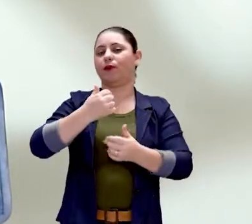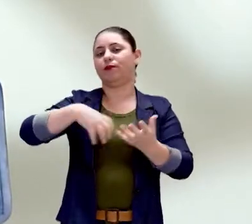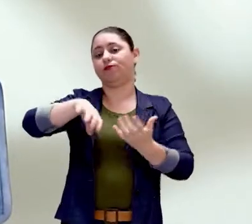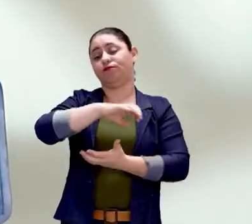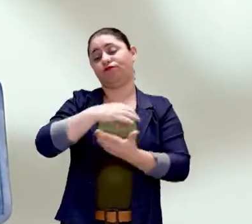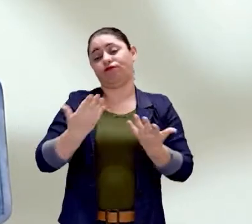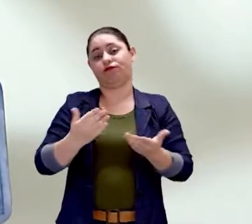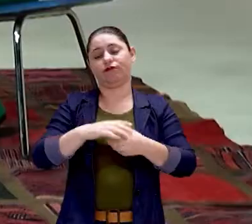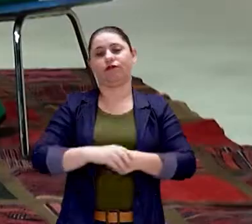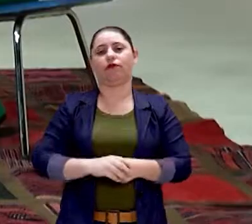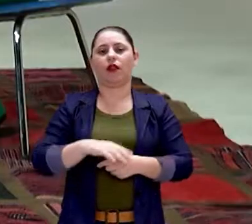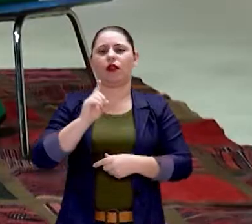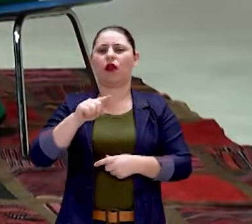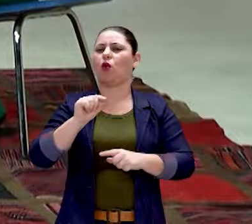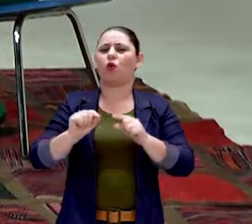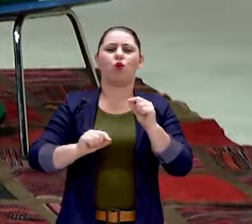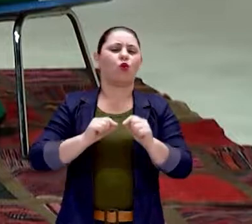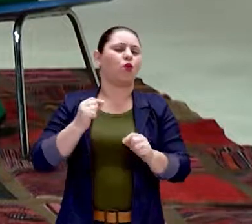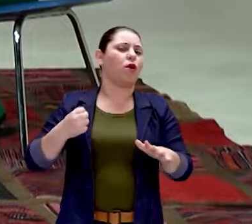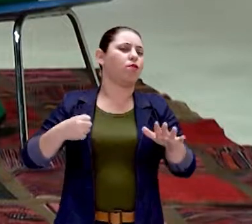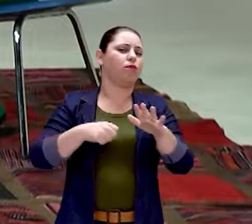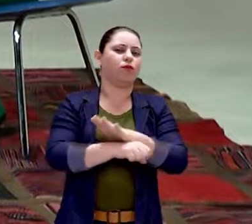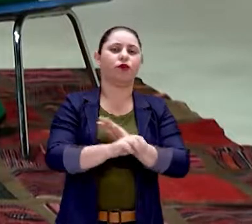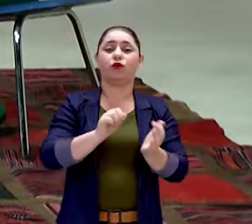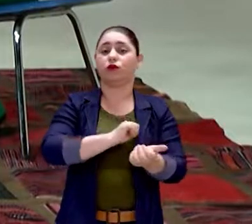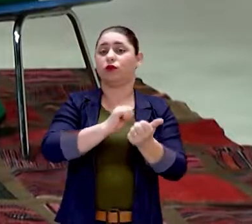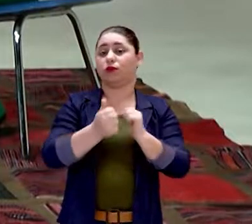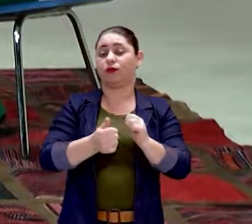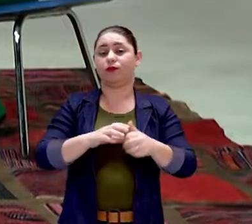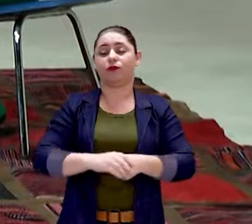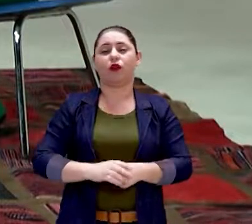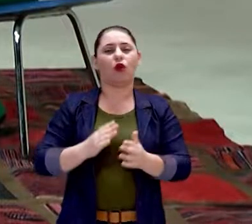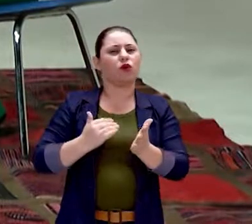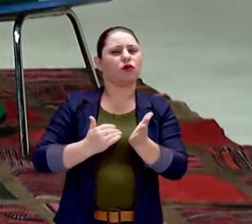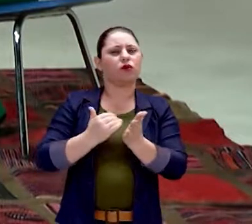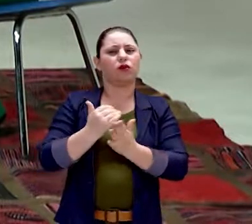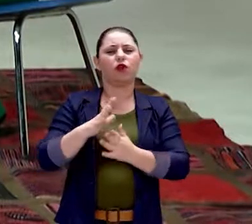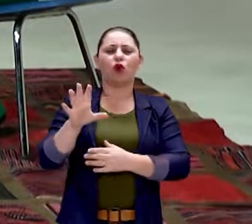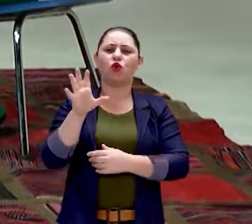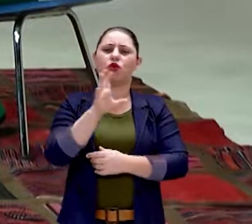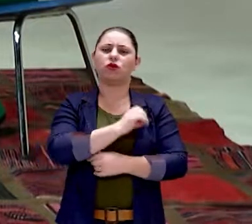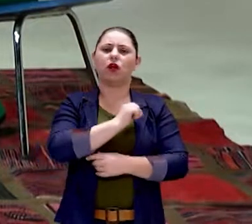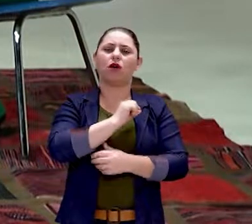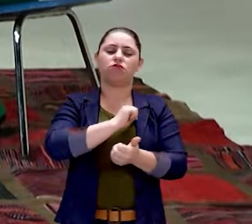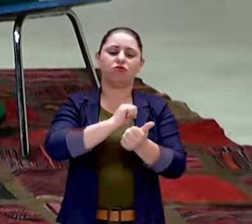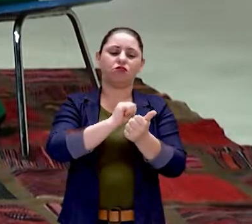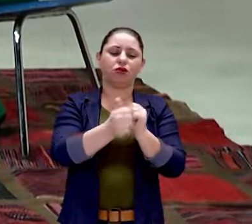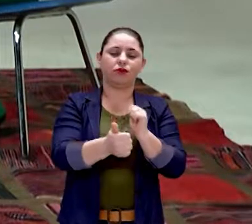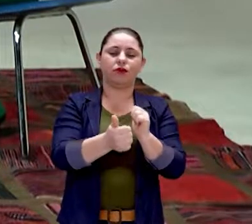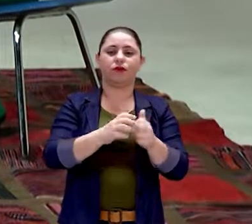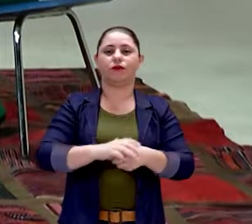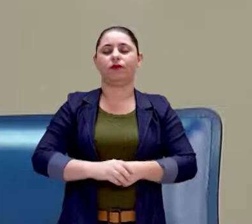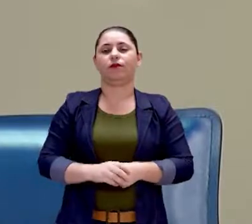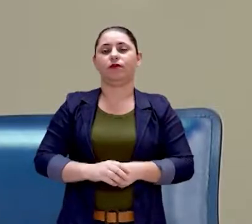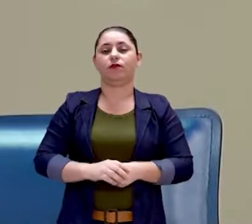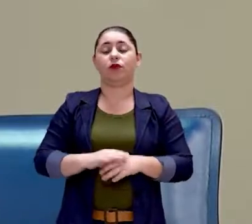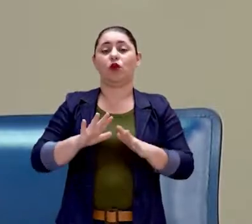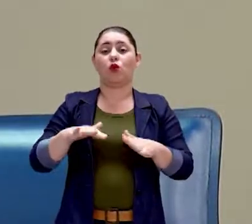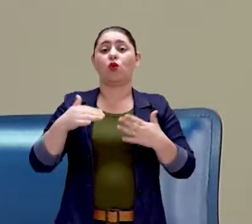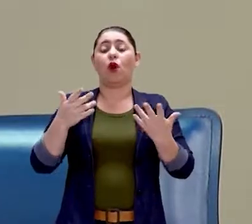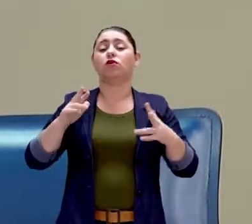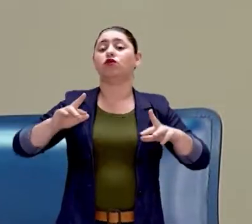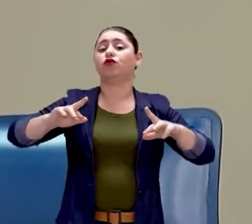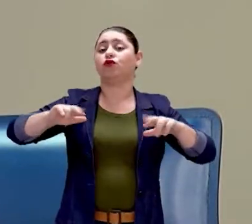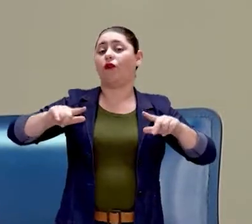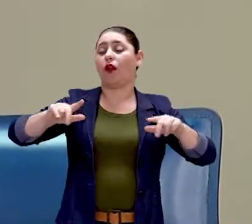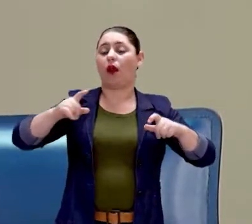bagunça. Indiretamente, isso é um meio dela introduzir ao esporte, um meio dela começar a gostar de uma atividade física. E qual